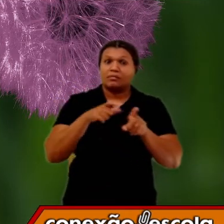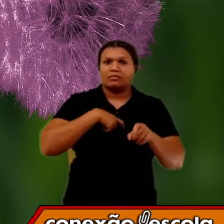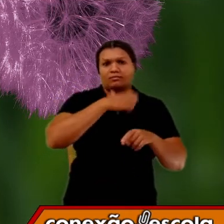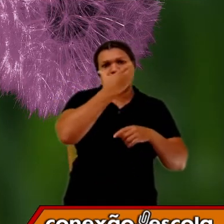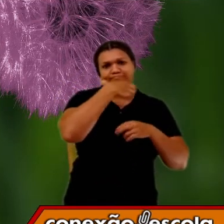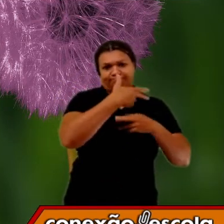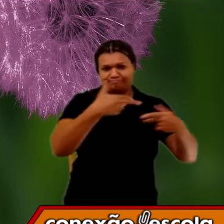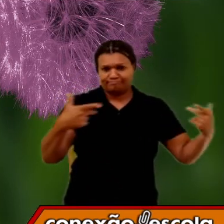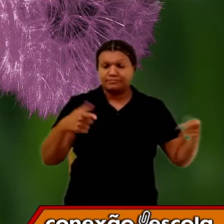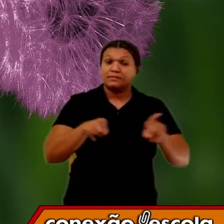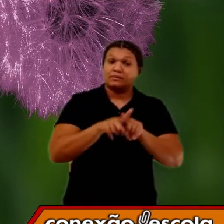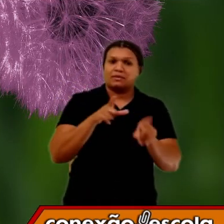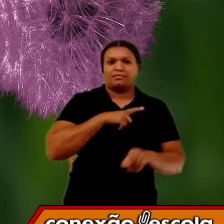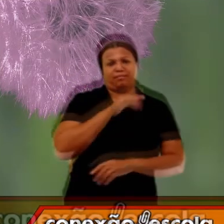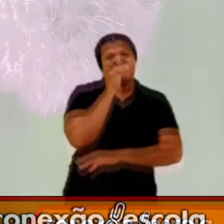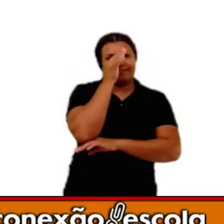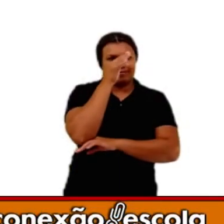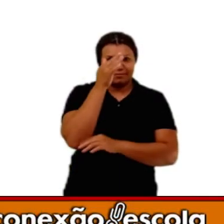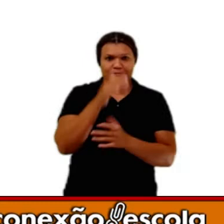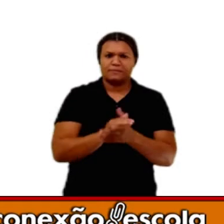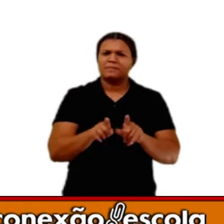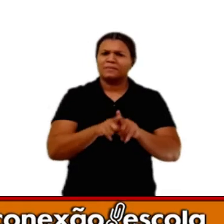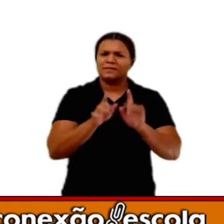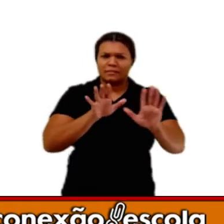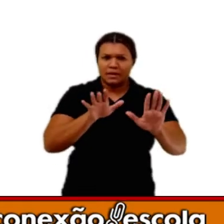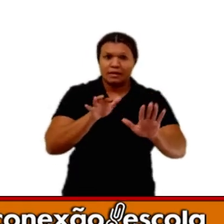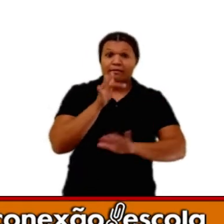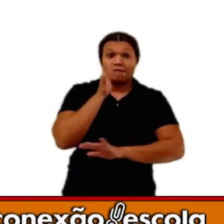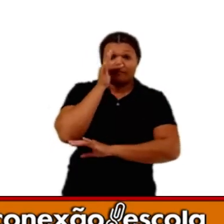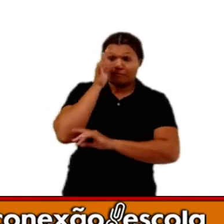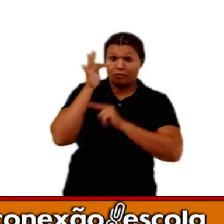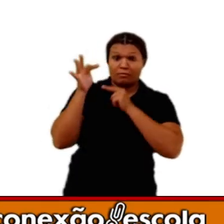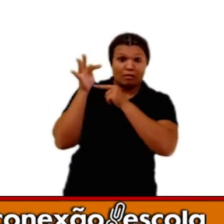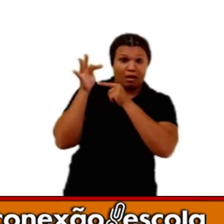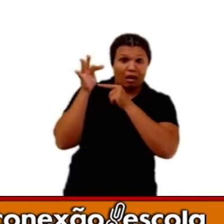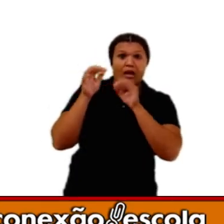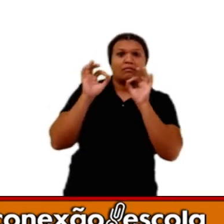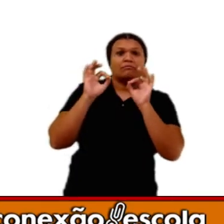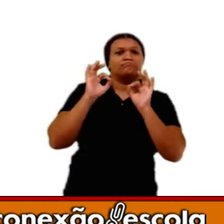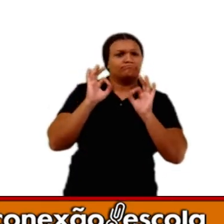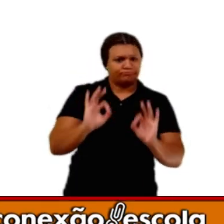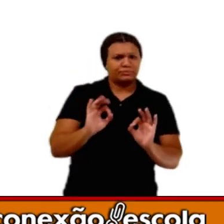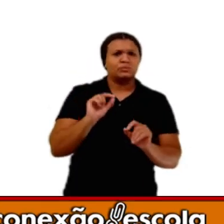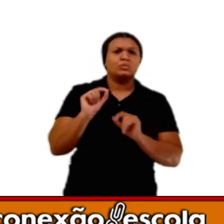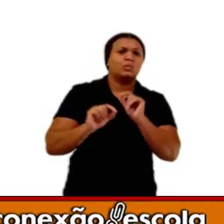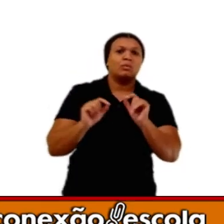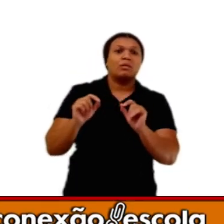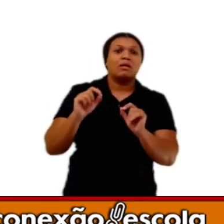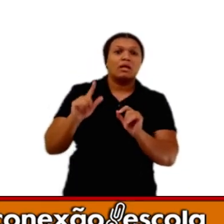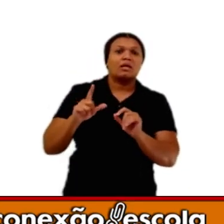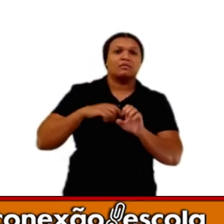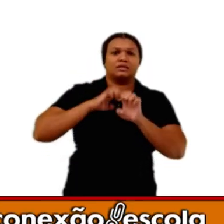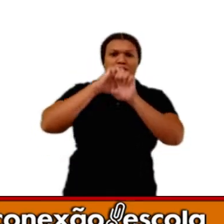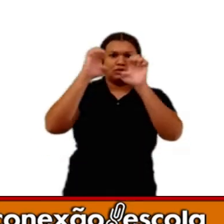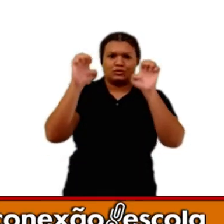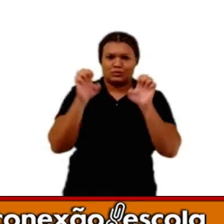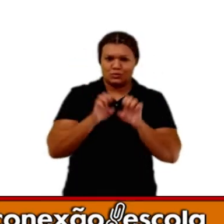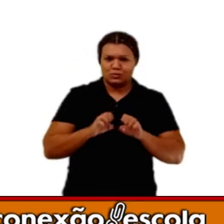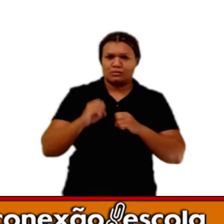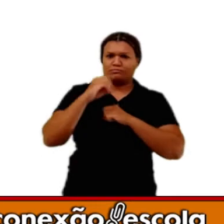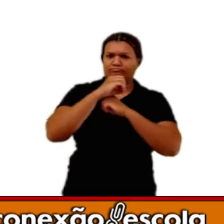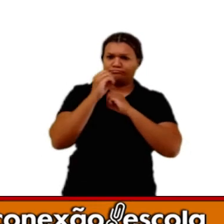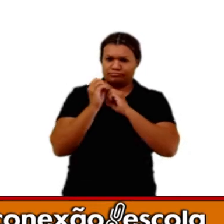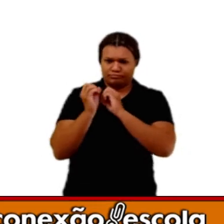flor. Só que a flor, pessoal, na verdade, são as estruturas reprodutivas dessas plantas. Então,